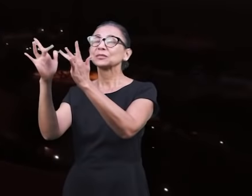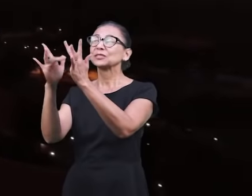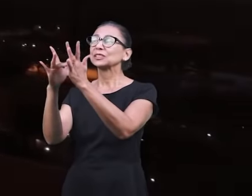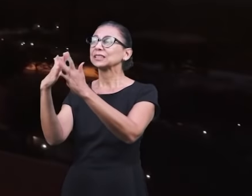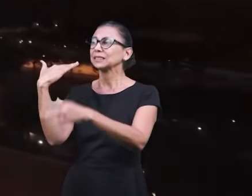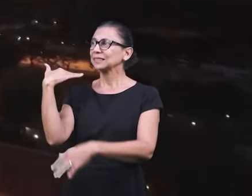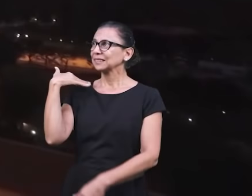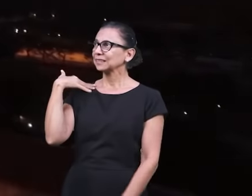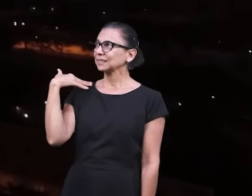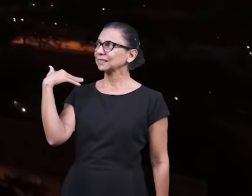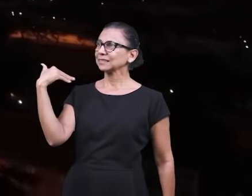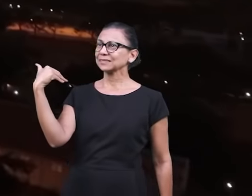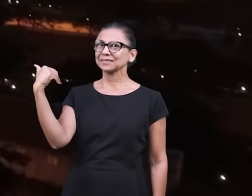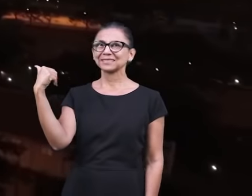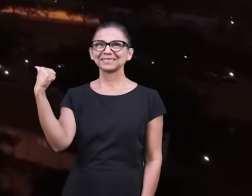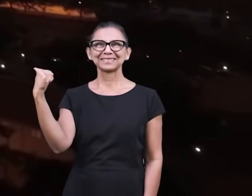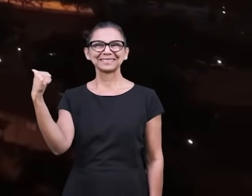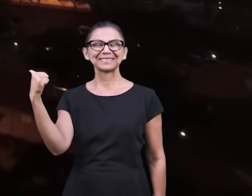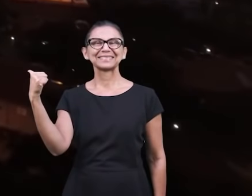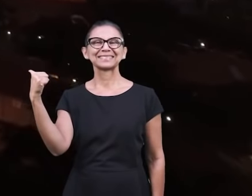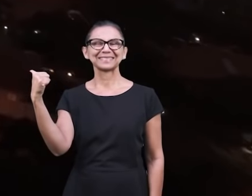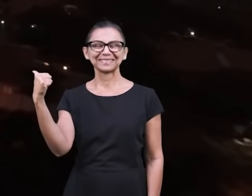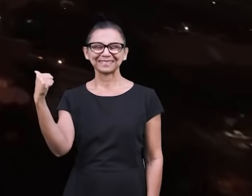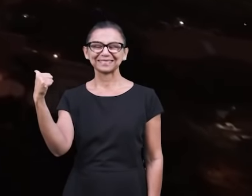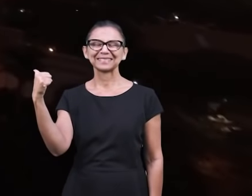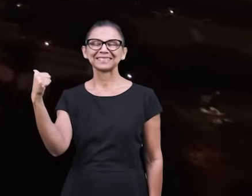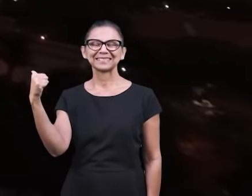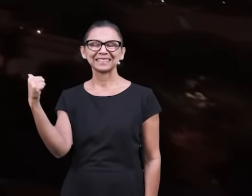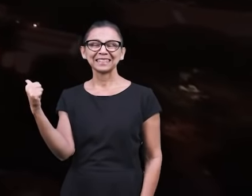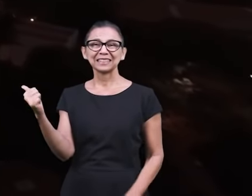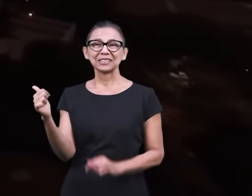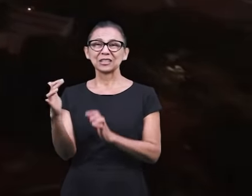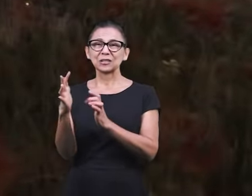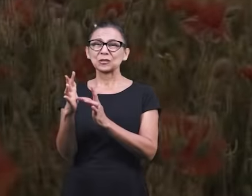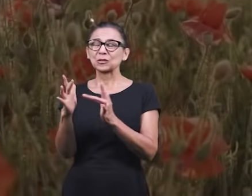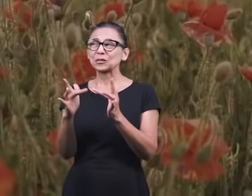mas Jesus um dia me encontrou.